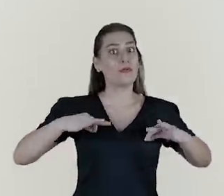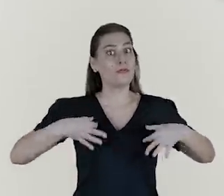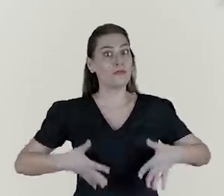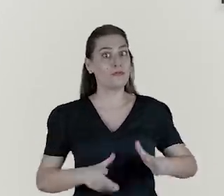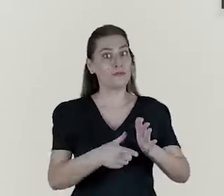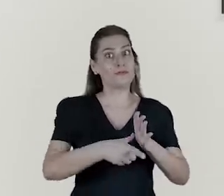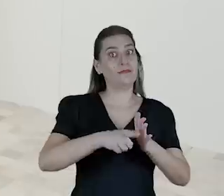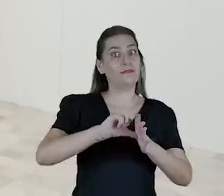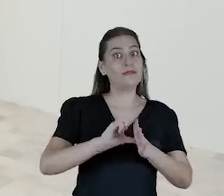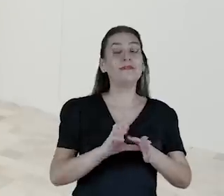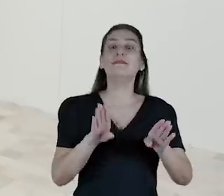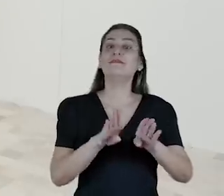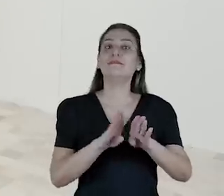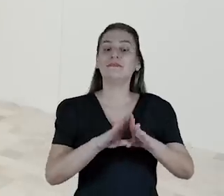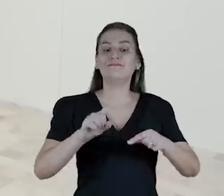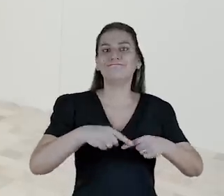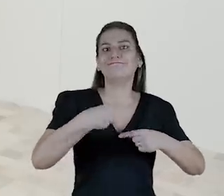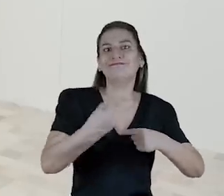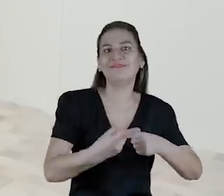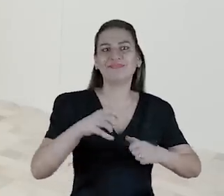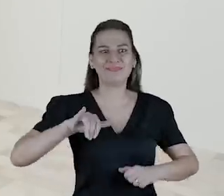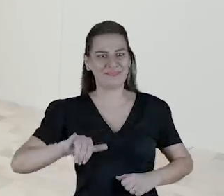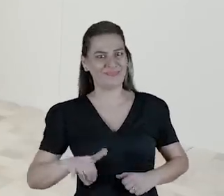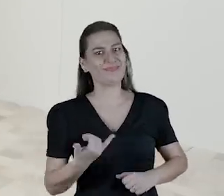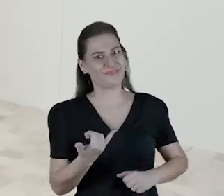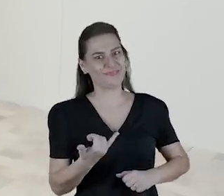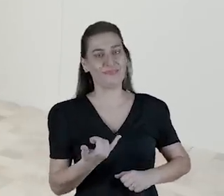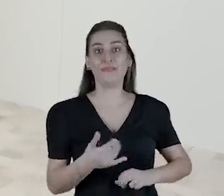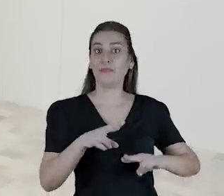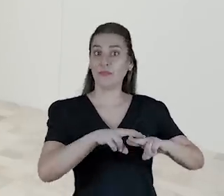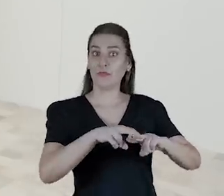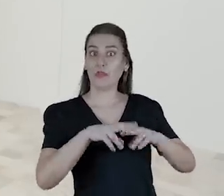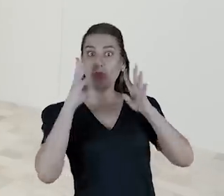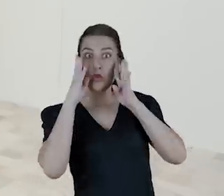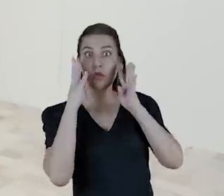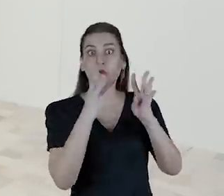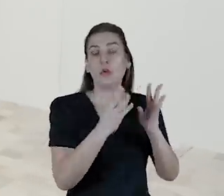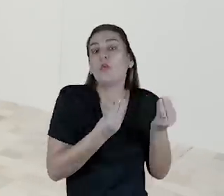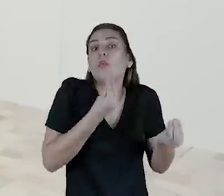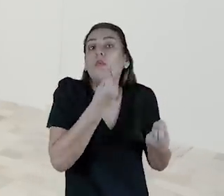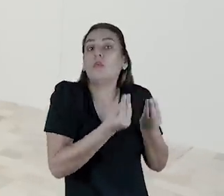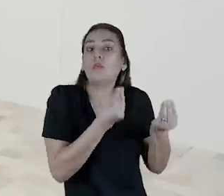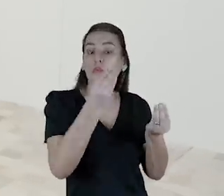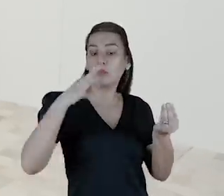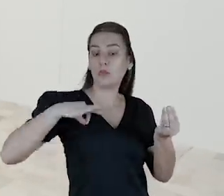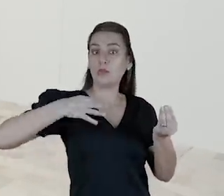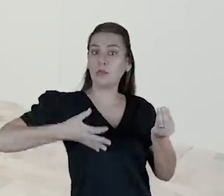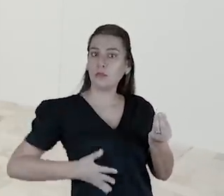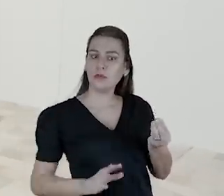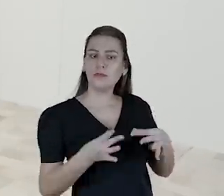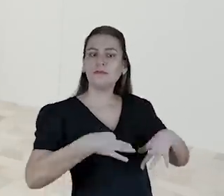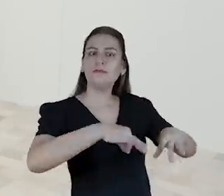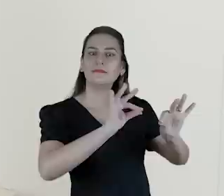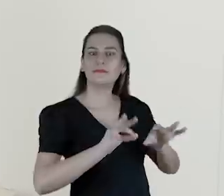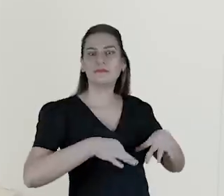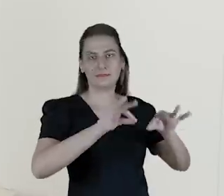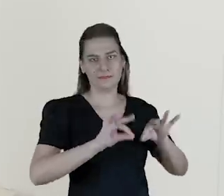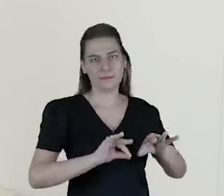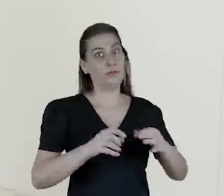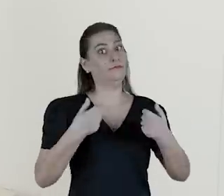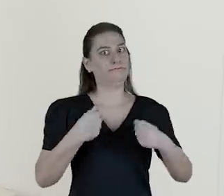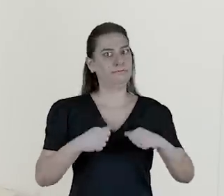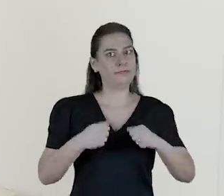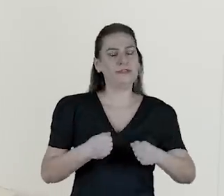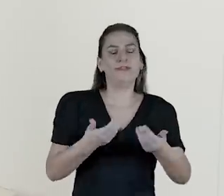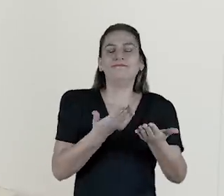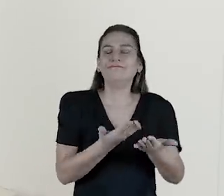antes da gestação, ou ainda aproveitá-lo depois. Isso vai depender do modelo e tecido do vestido. Ele pode